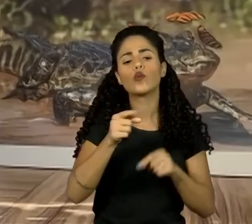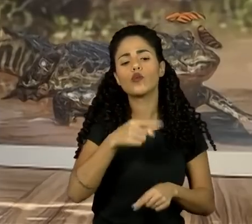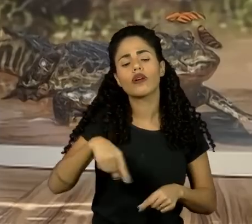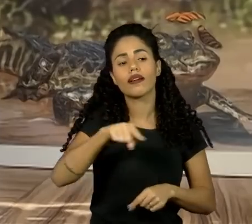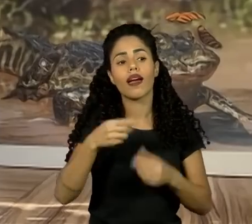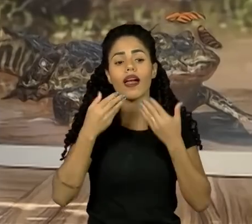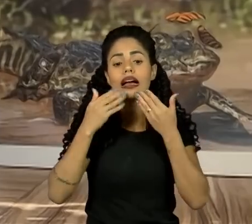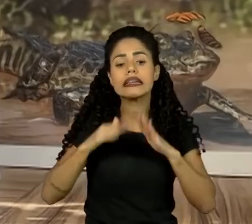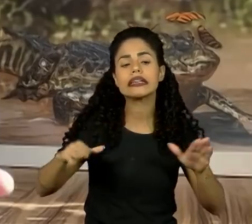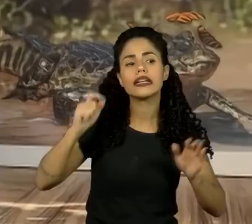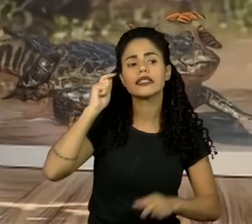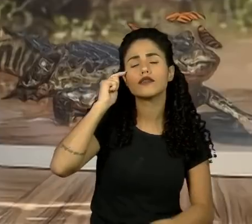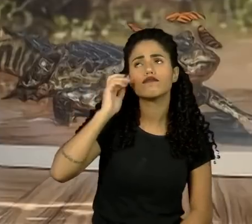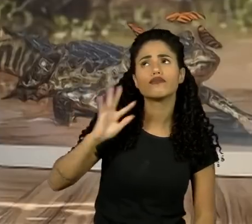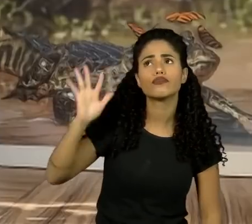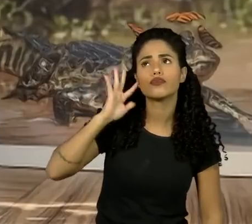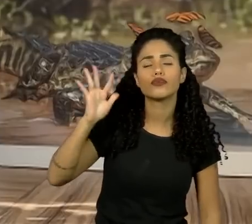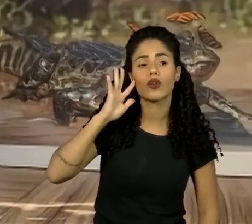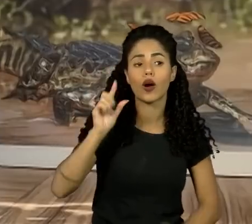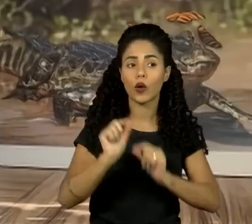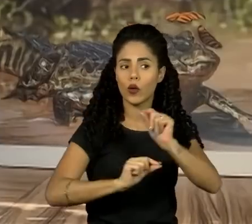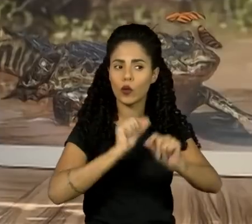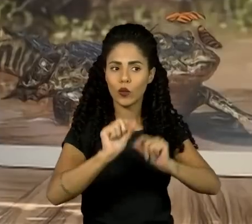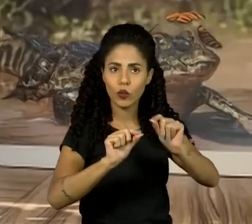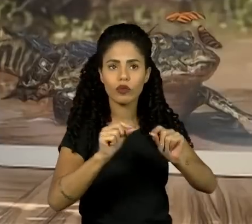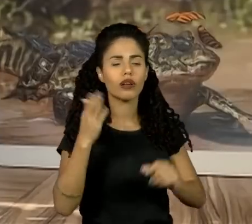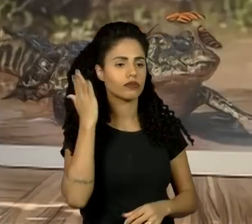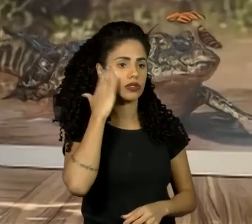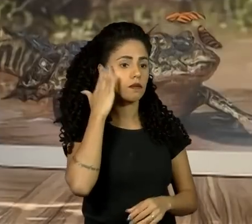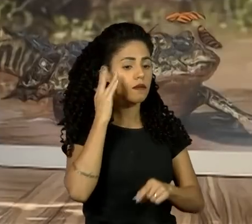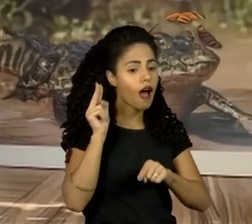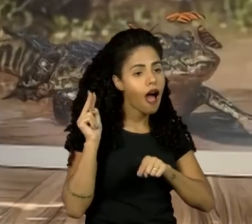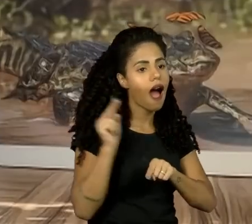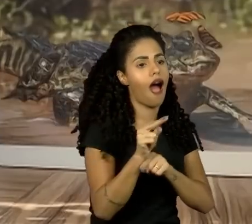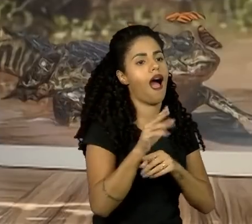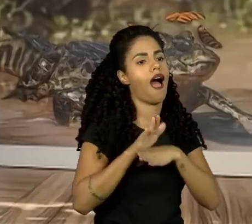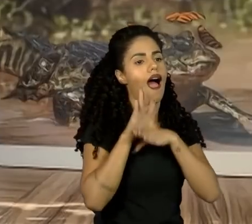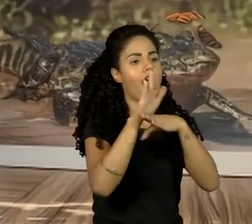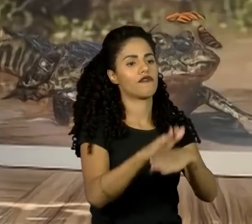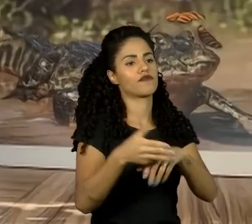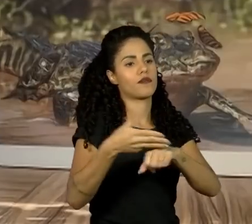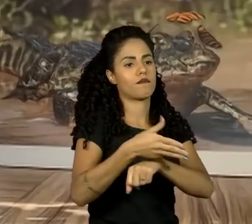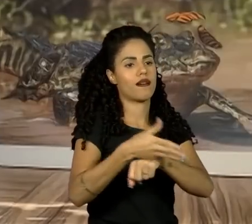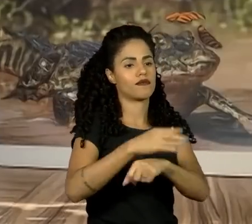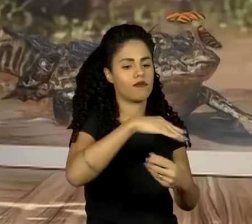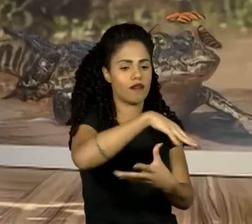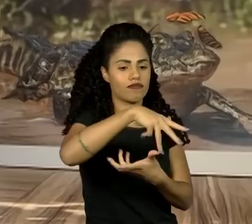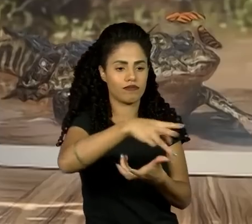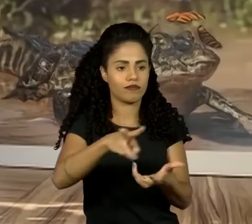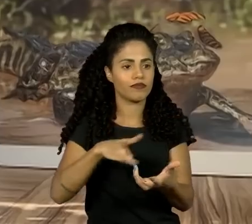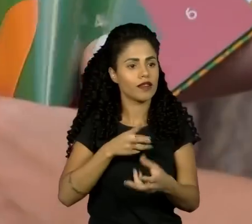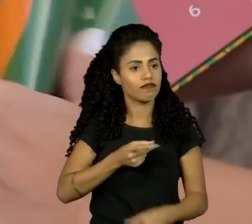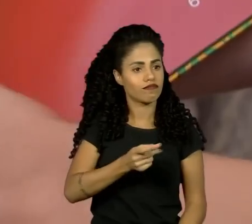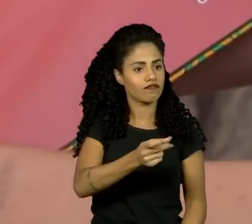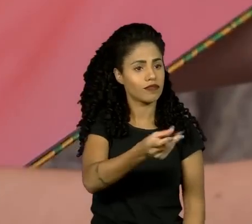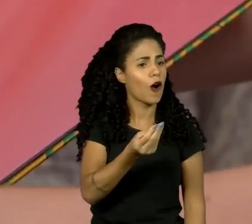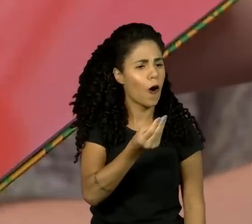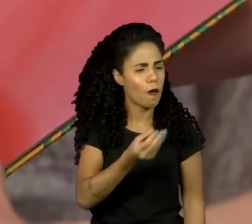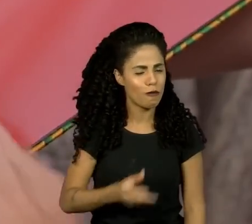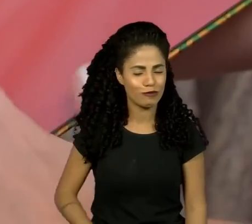enquanto crianças, enquanto a próxima geração que vai herdar esse planeta, podem fazer para participar ativamente da conservação de espécies.